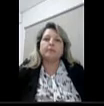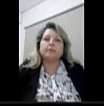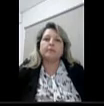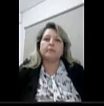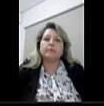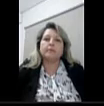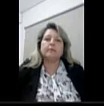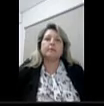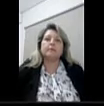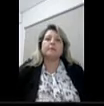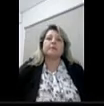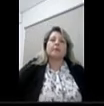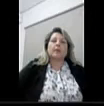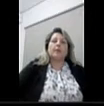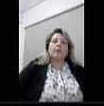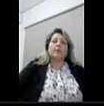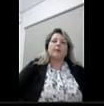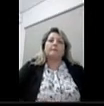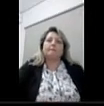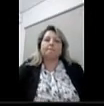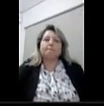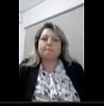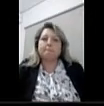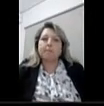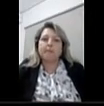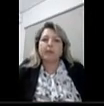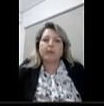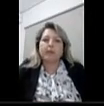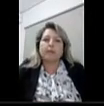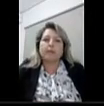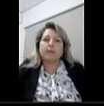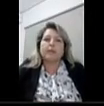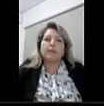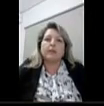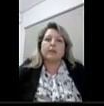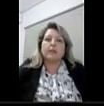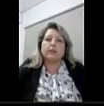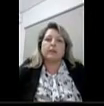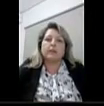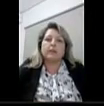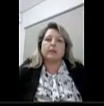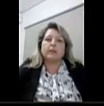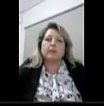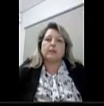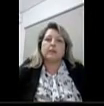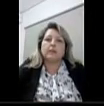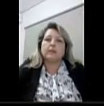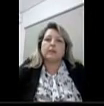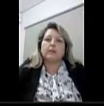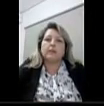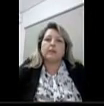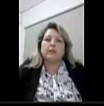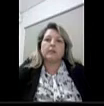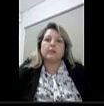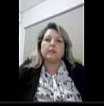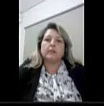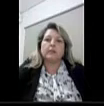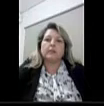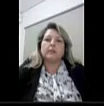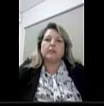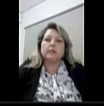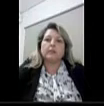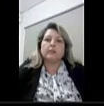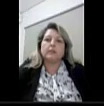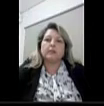expressão de linguagem, que a gente percebe que são dificuldades comuns aos quadros de dislexia, e habilidade de escuta do